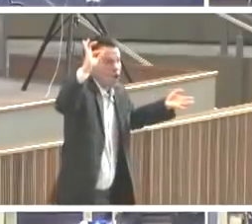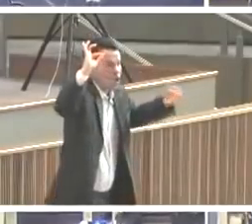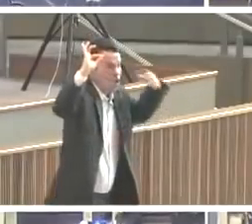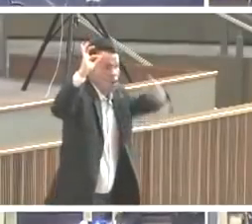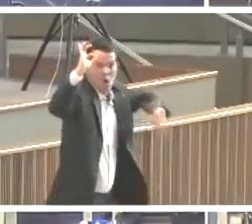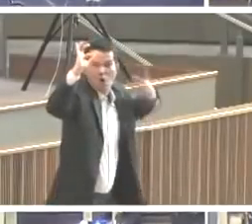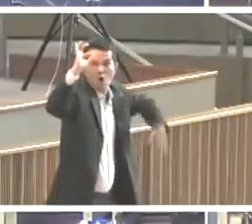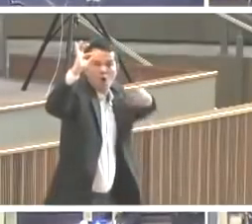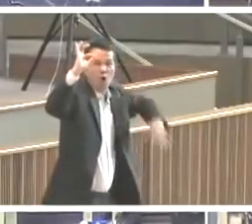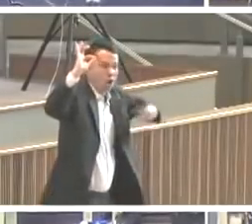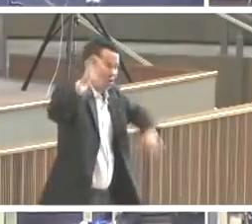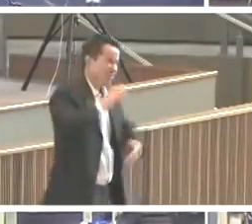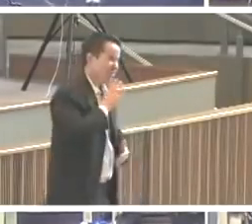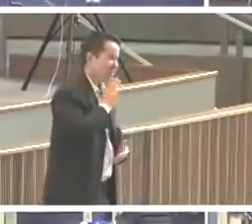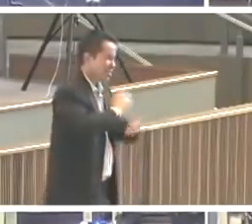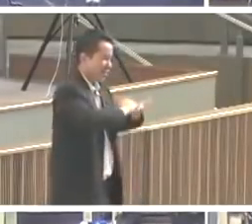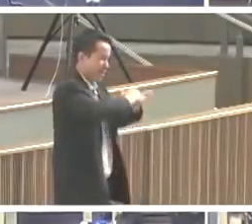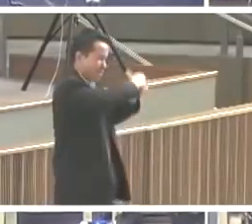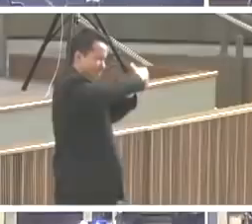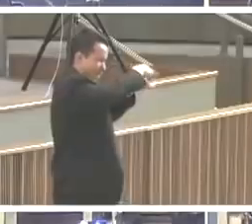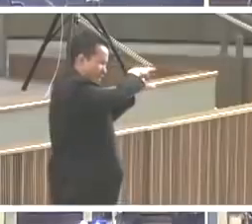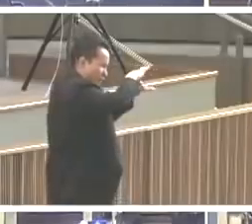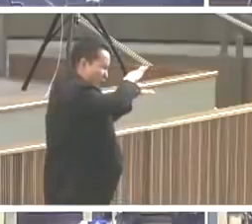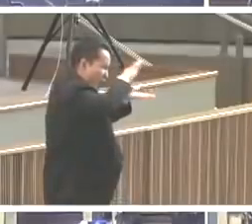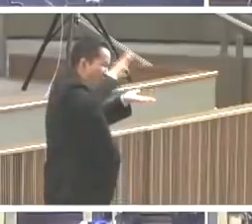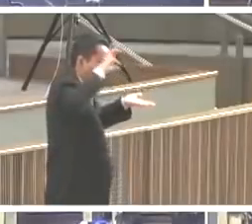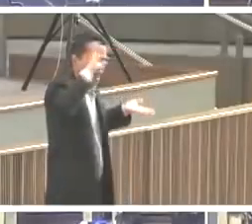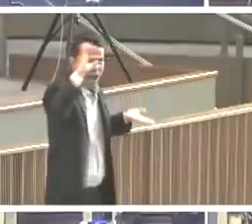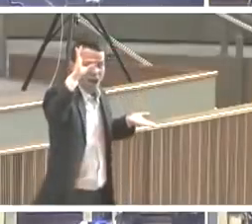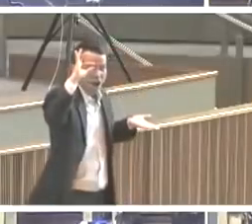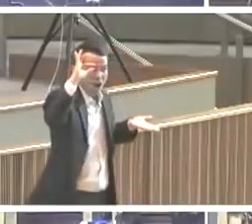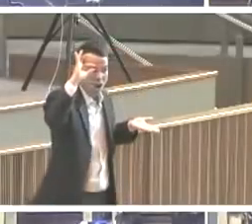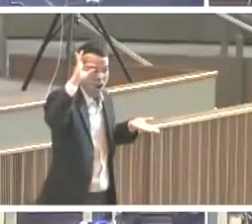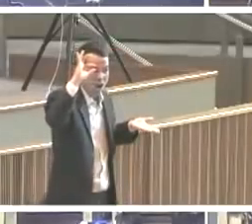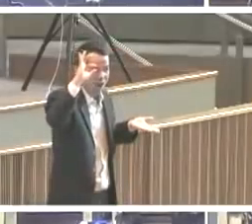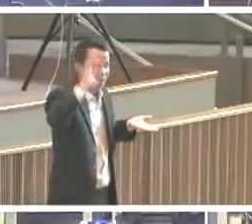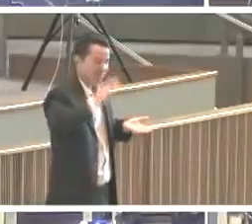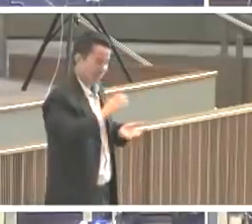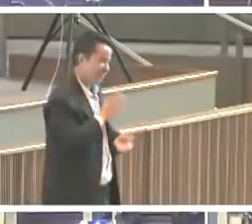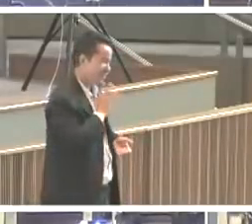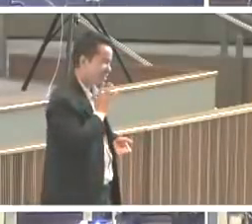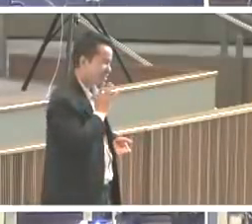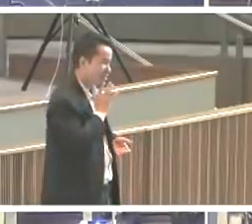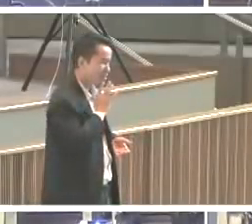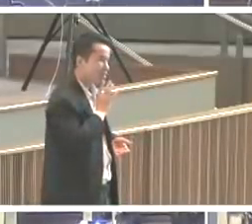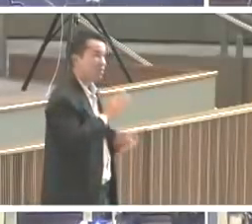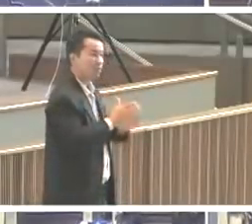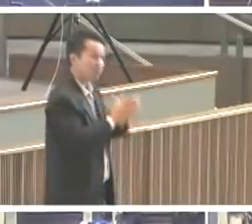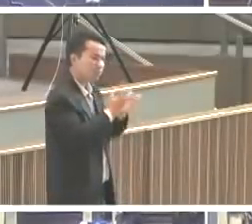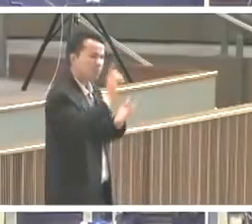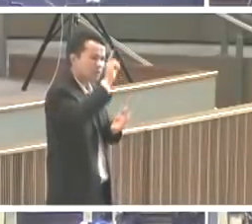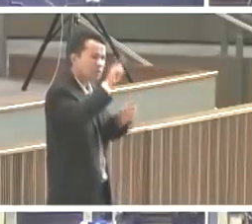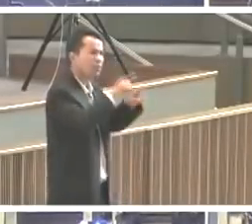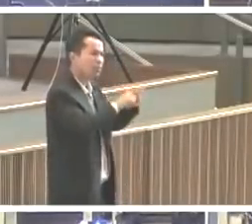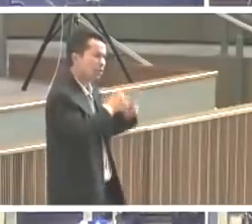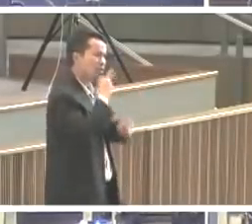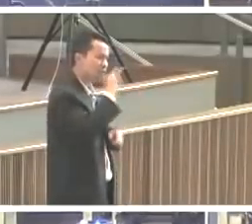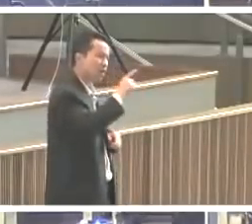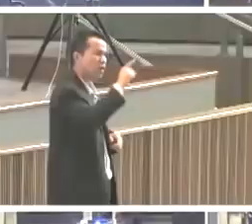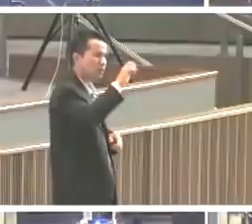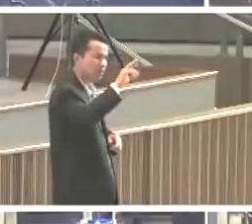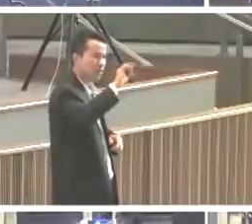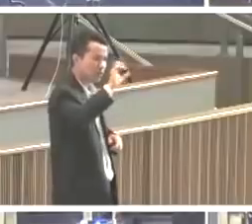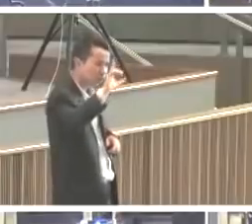tesouro, a gente não vai optar pela intervenção de Deus na nossa vida. E essa é